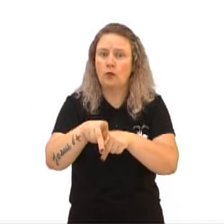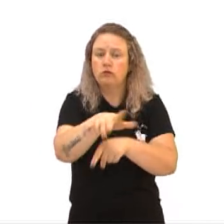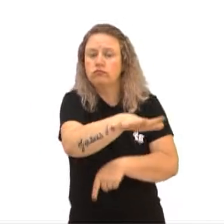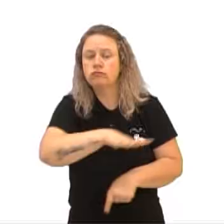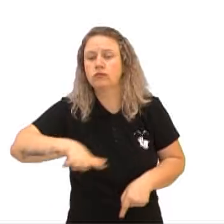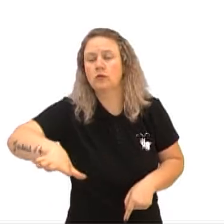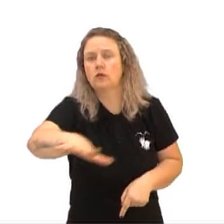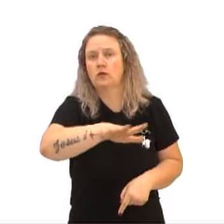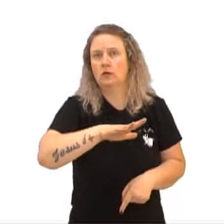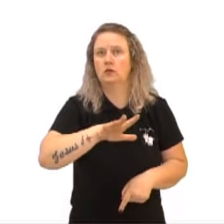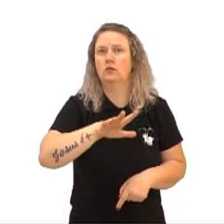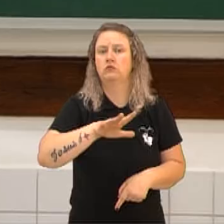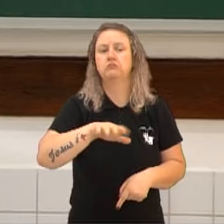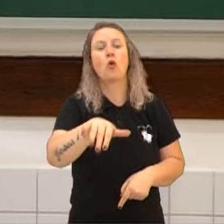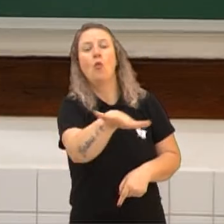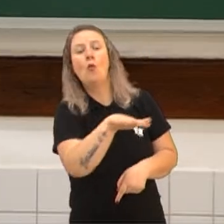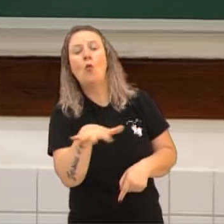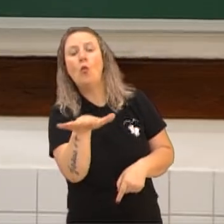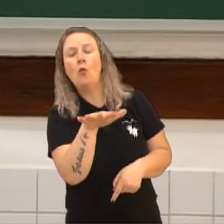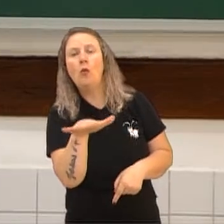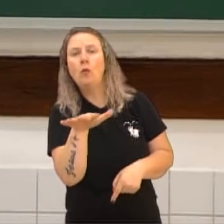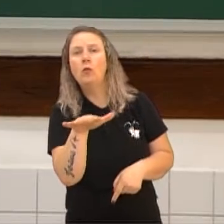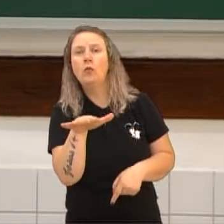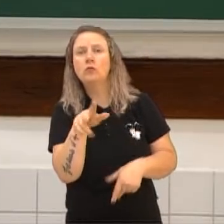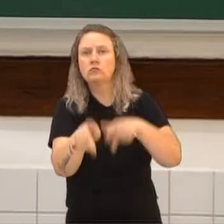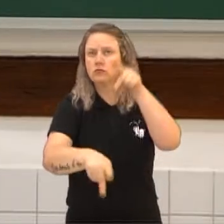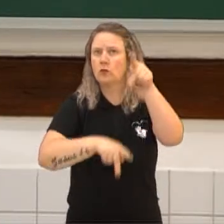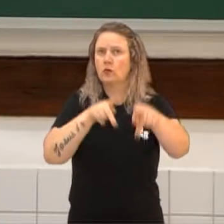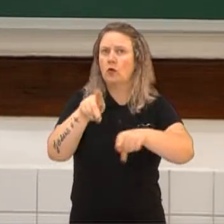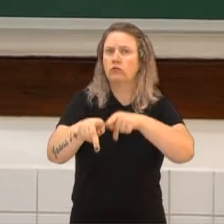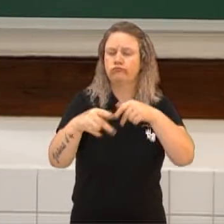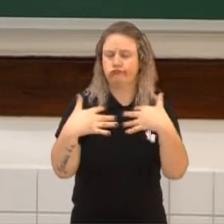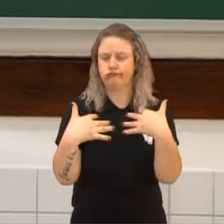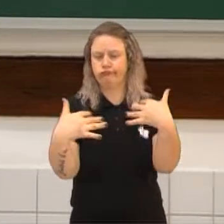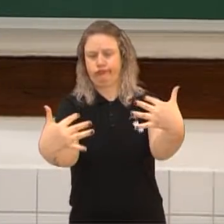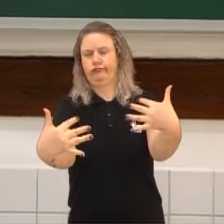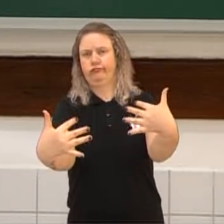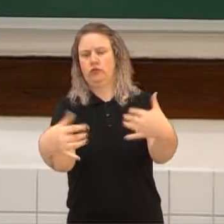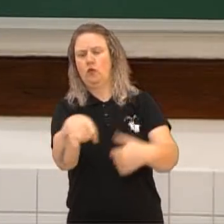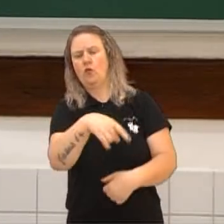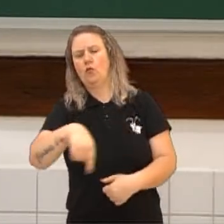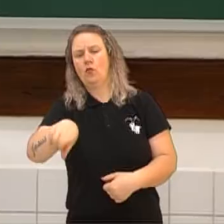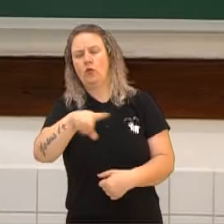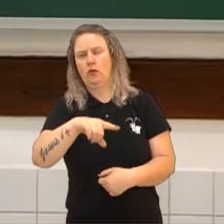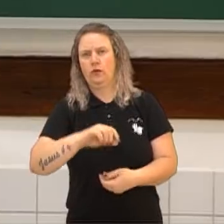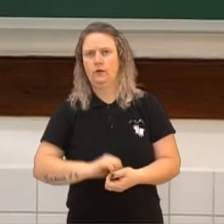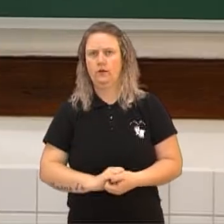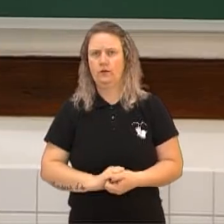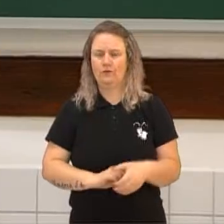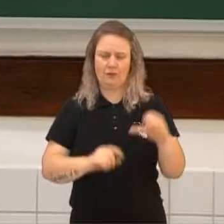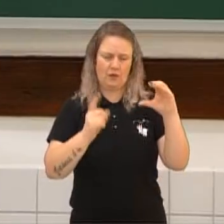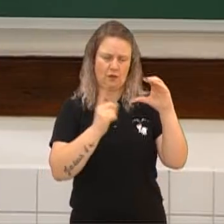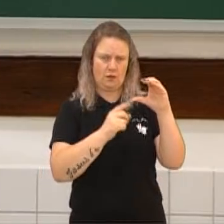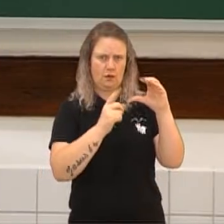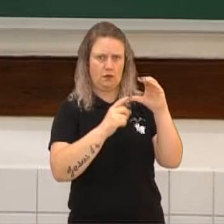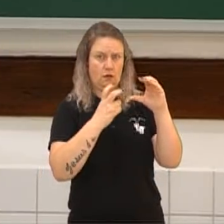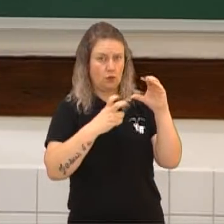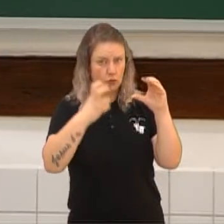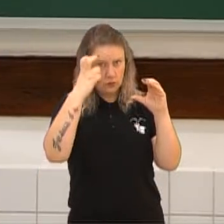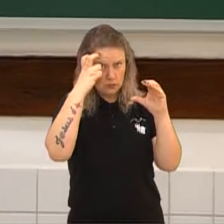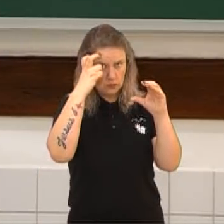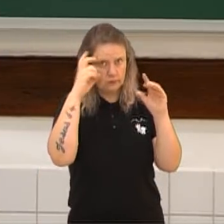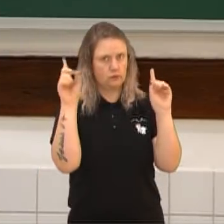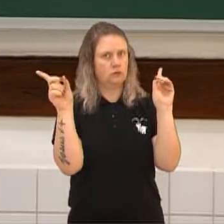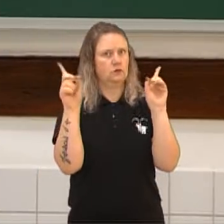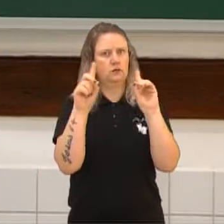do povo quer dizer no meio do povo, né? No meio do povão, da cultura do povo. E essa não é a cultura erudita, isso